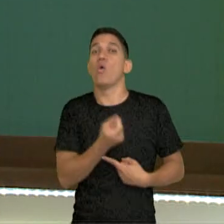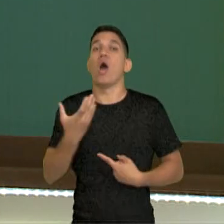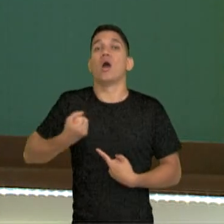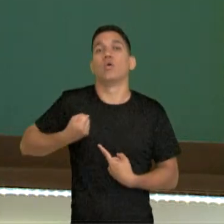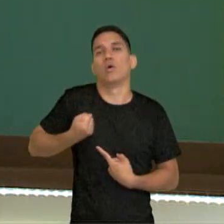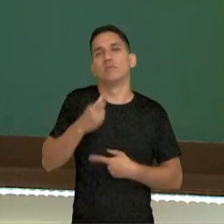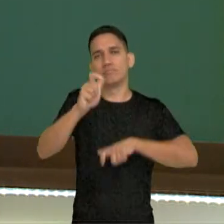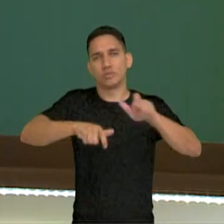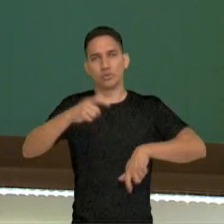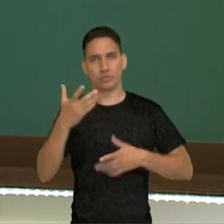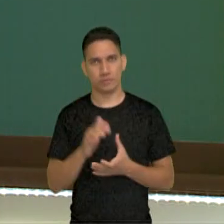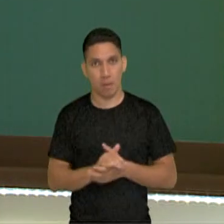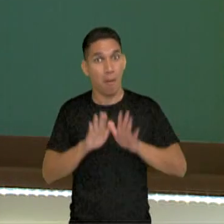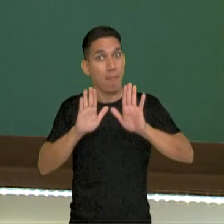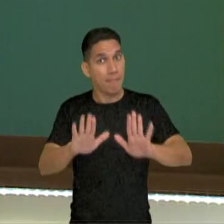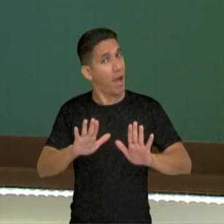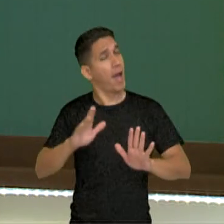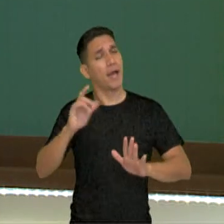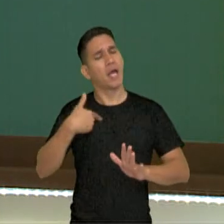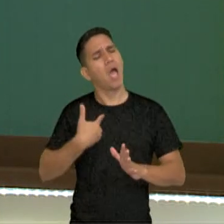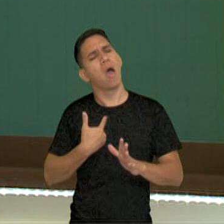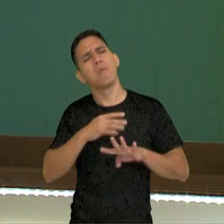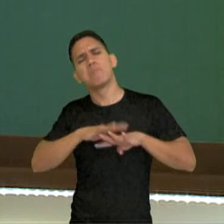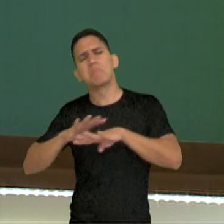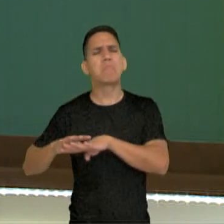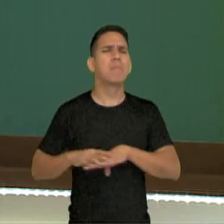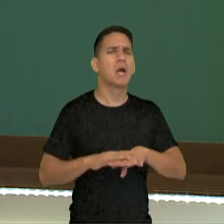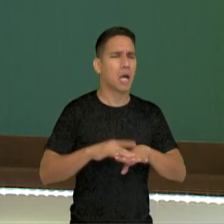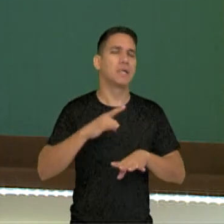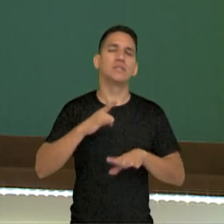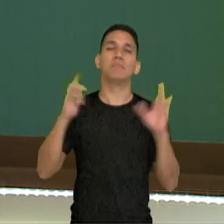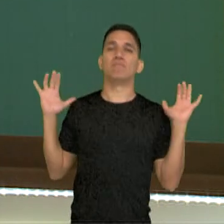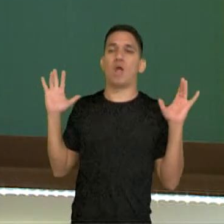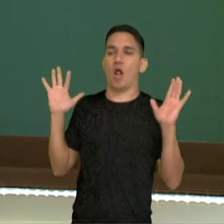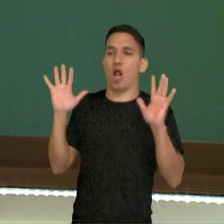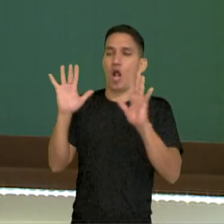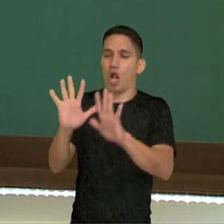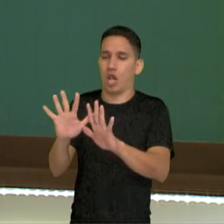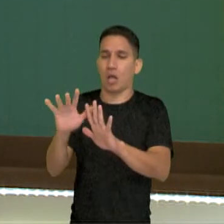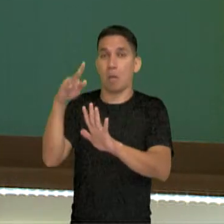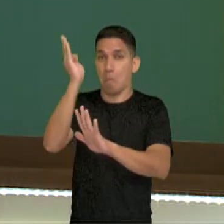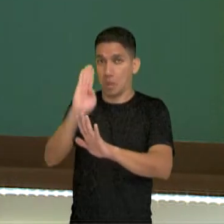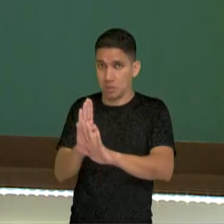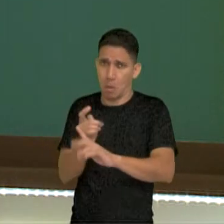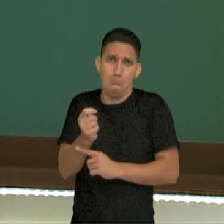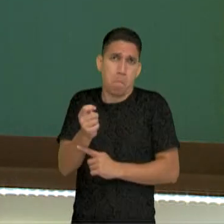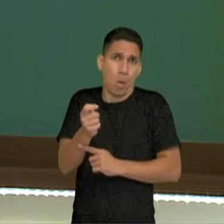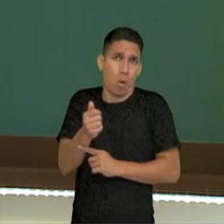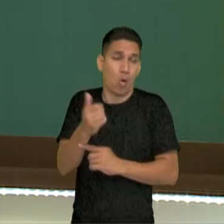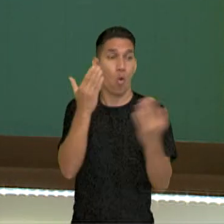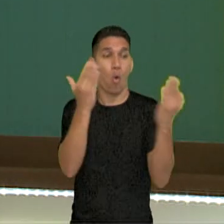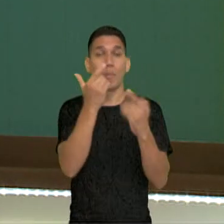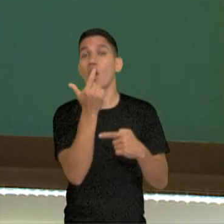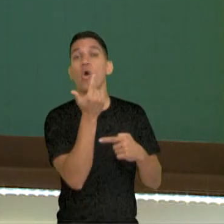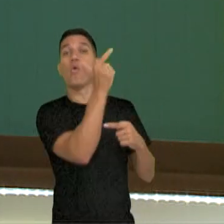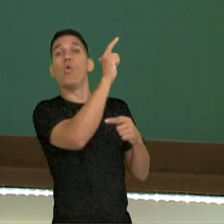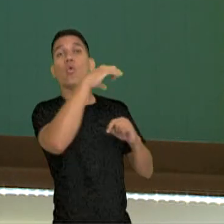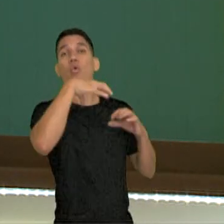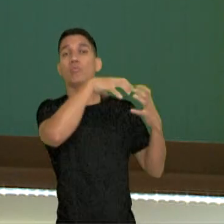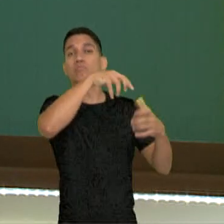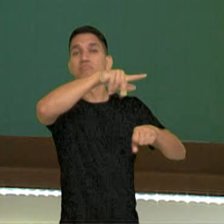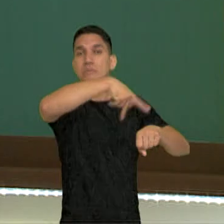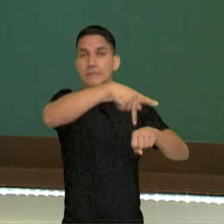Mas quando eu faço essa média, eu tenho uma densidade do Brasil considerada baixa se comparada com outras partes do